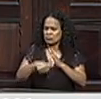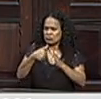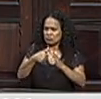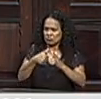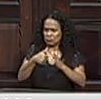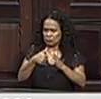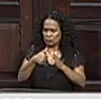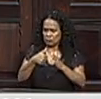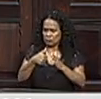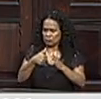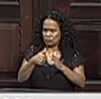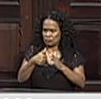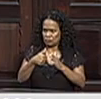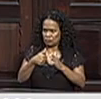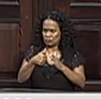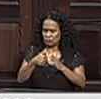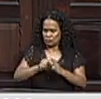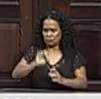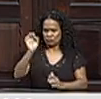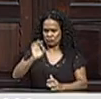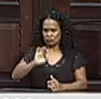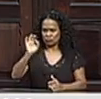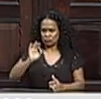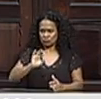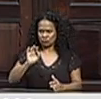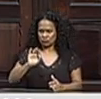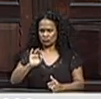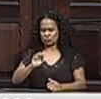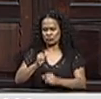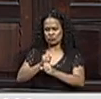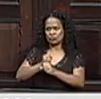Primeiro, a inflação de